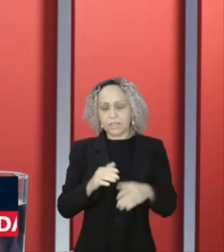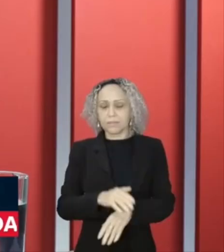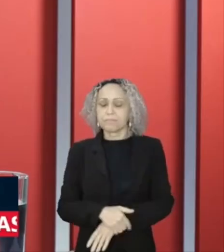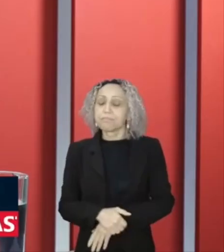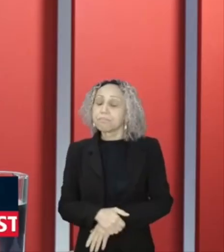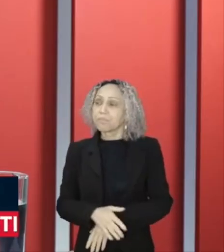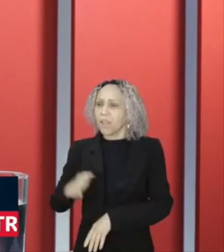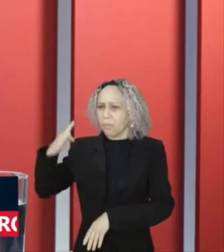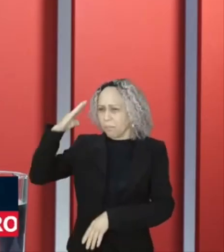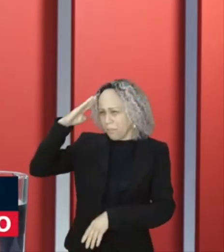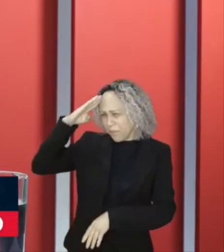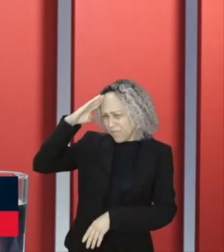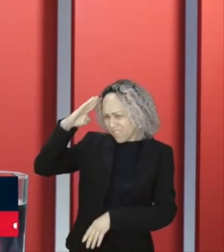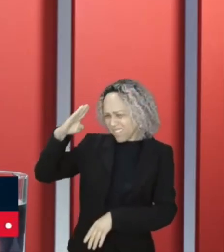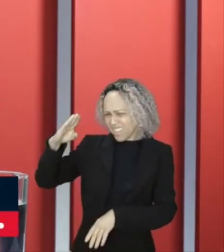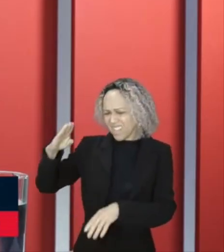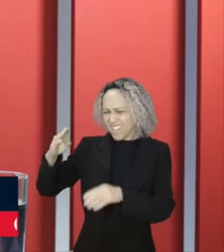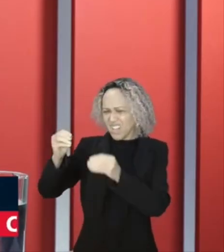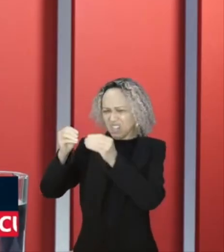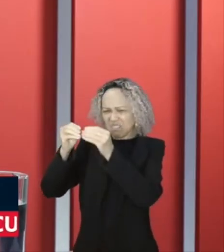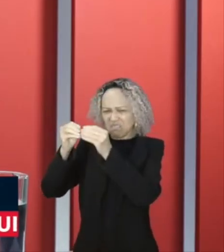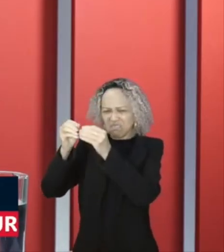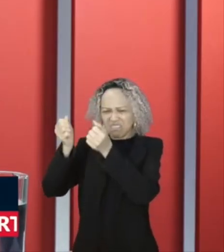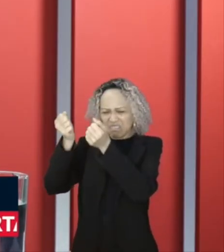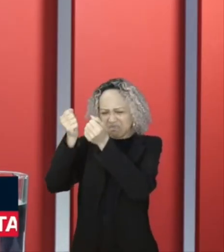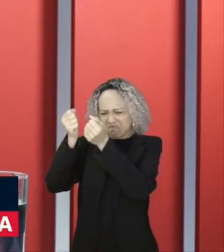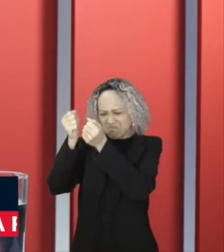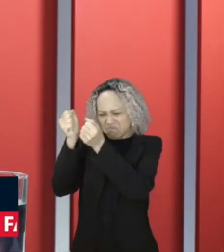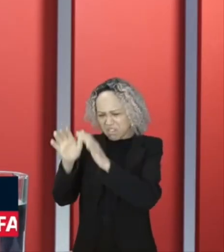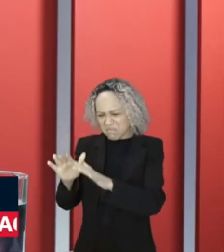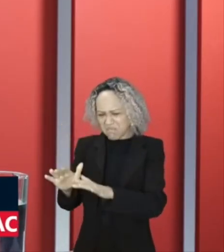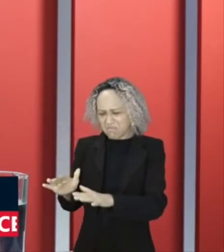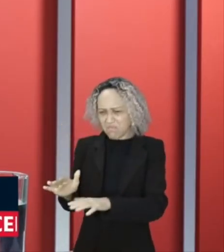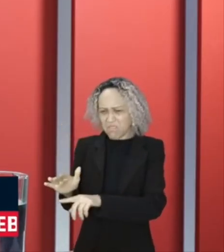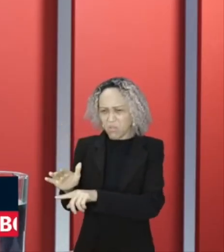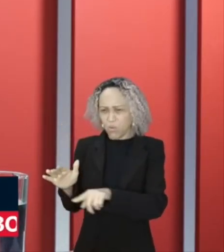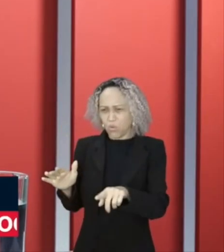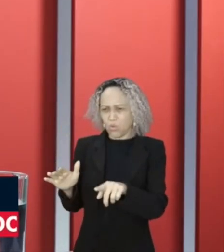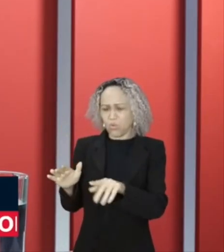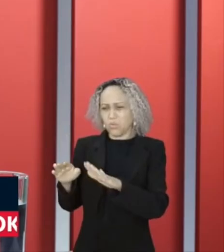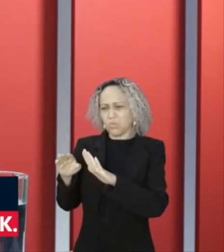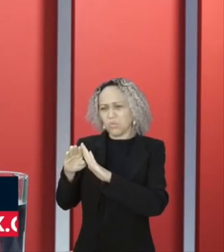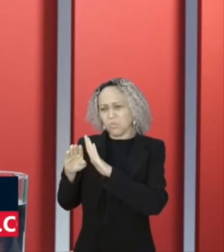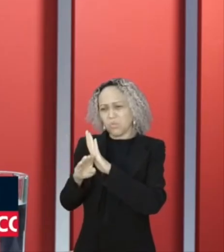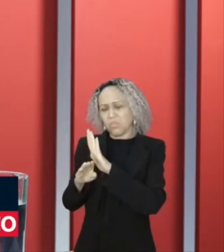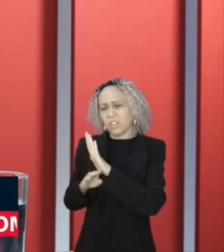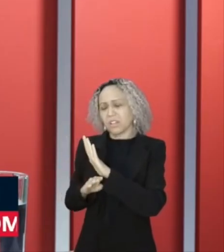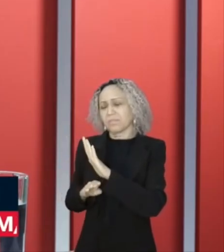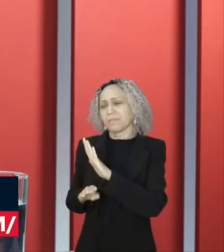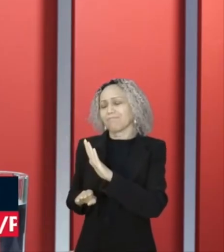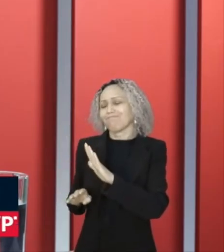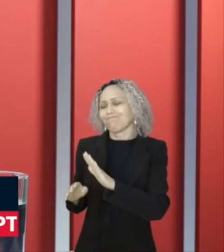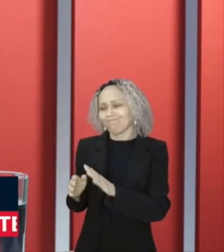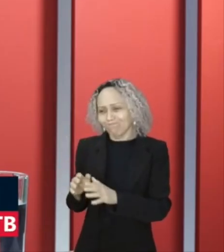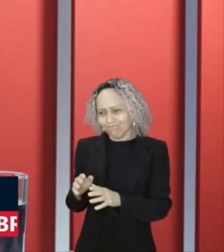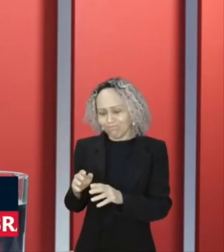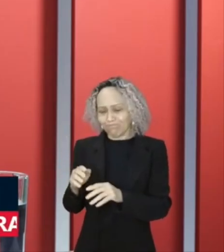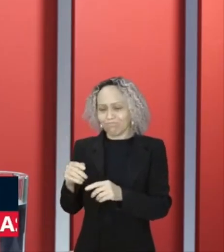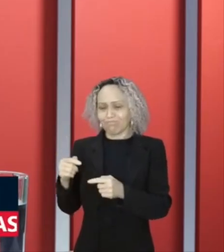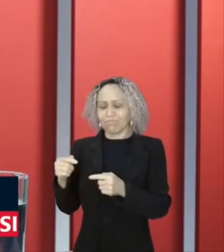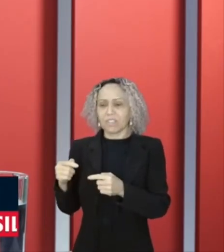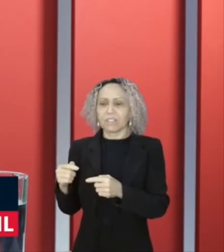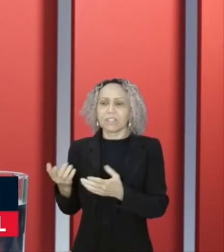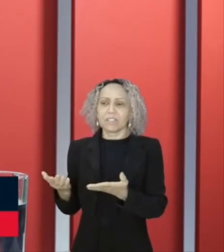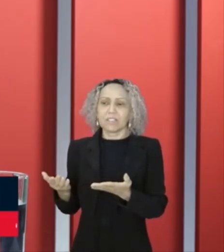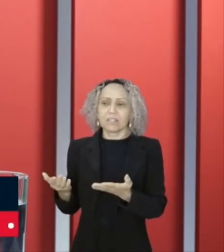certeza a todos, mas não conseguiu extinguir muitos em função de uma decisão judicial